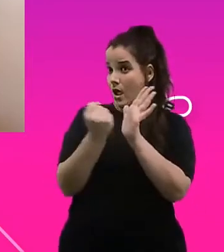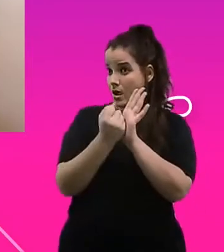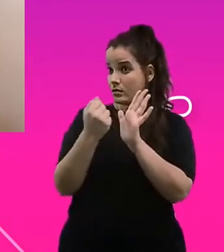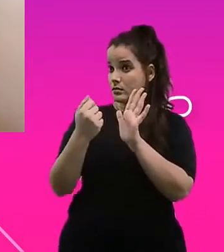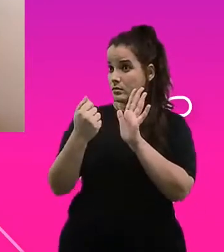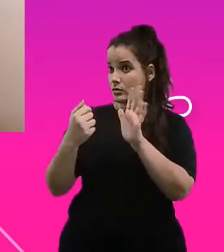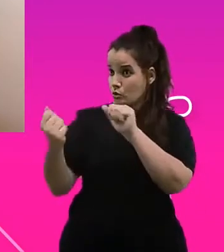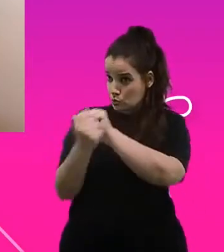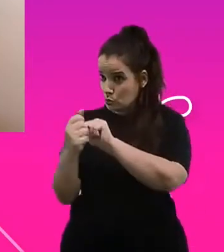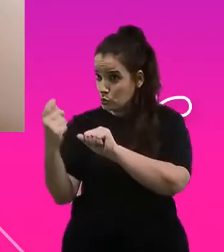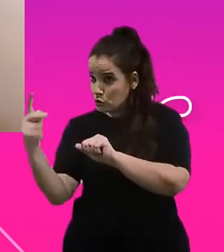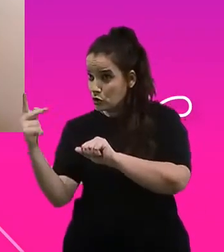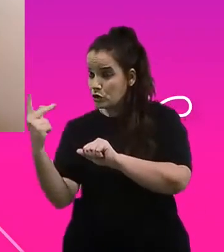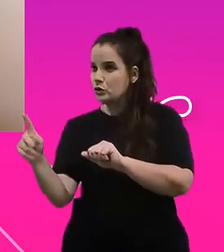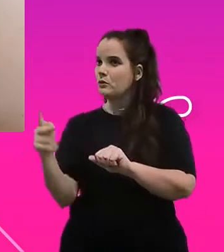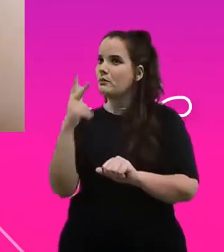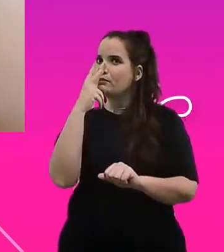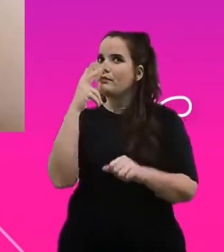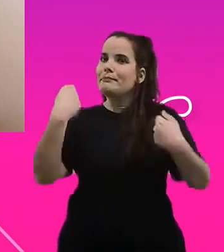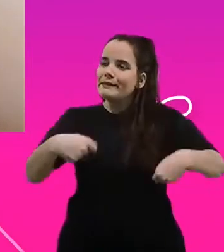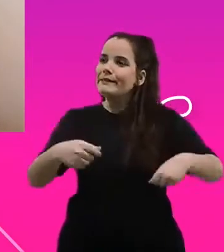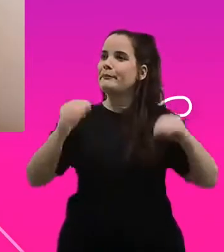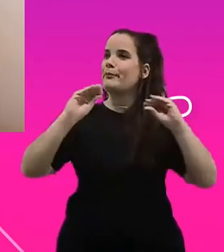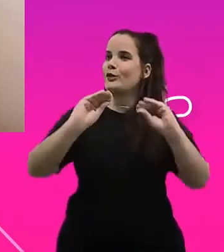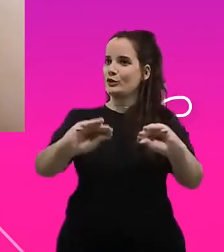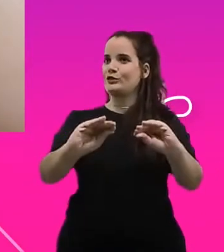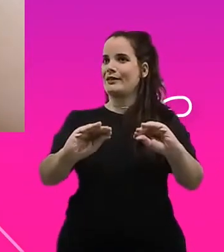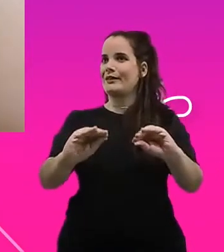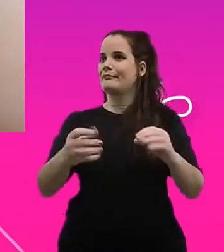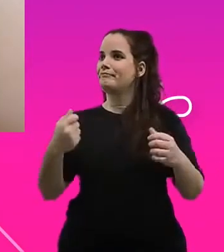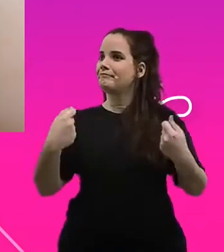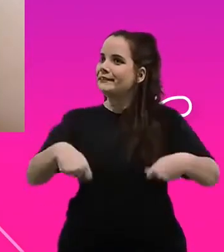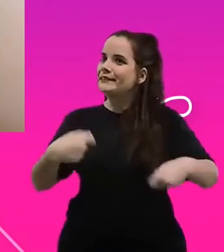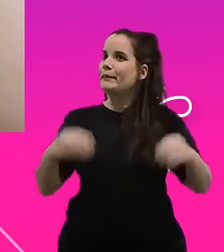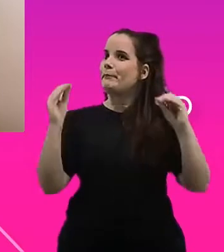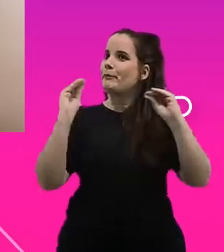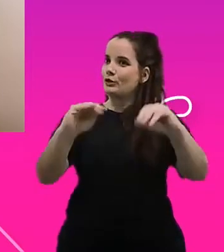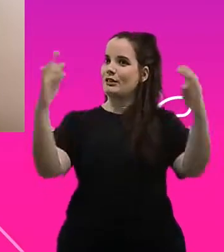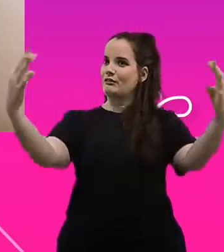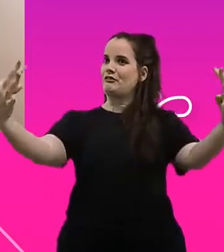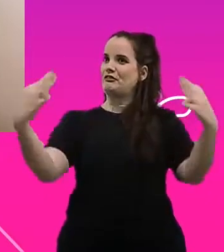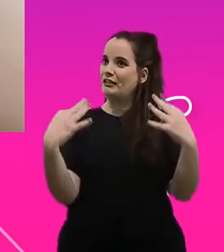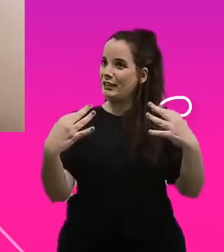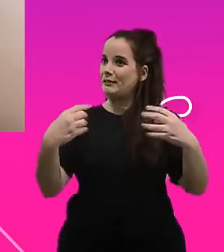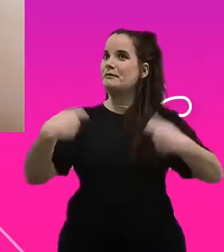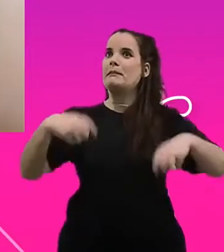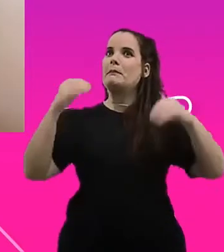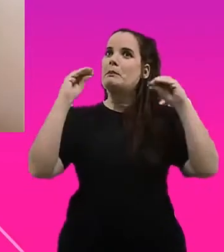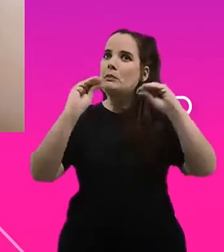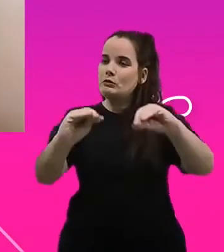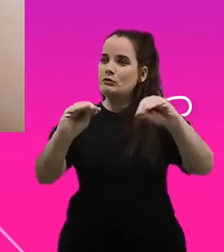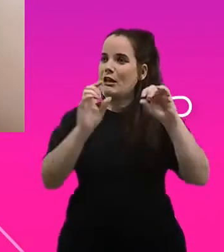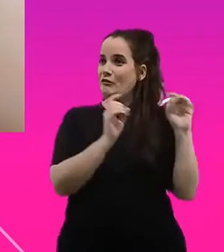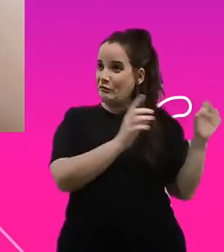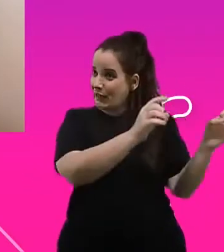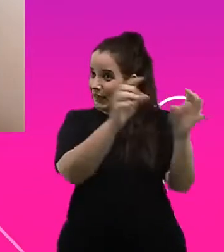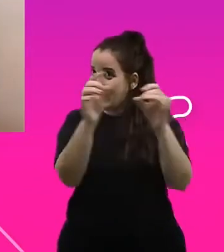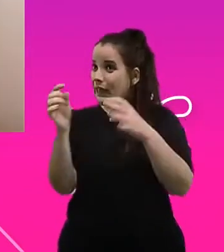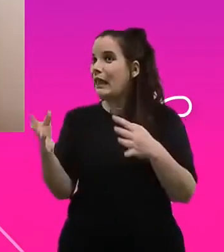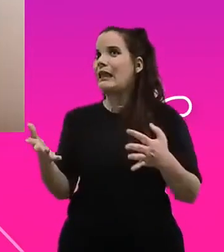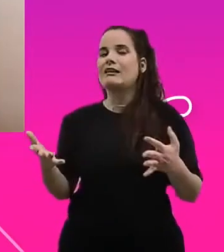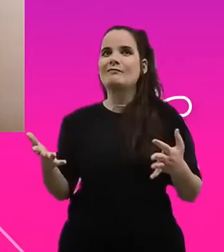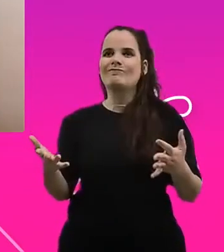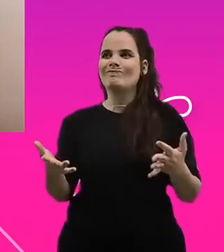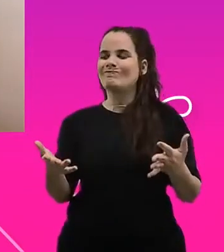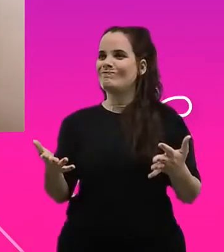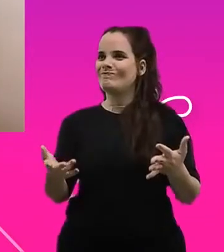postar para ser visto, né? Você precisa postar para vender, você precisa postar para ter alcance. Essa coisa das fórmulas de lançamento, essa